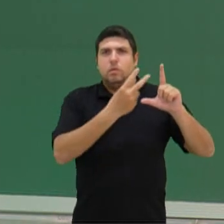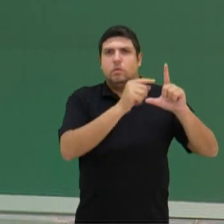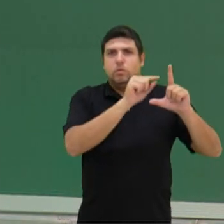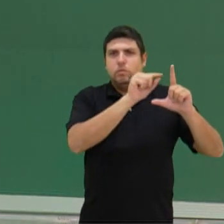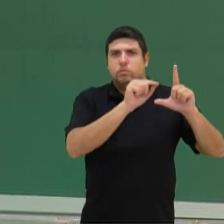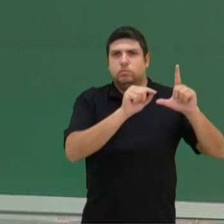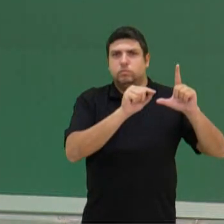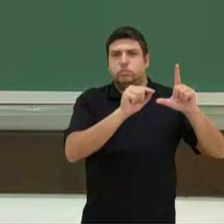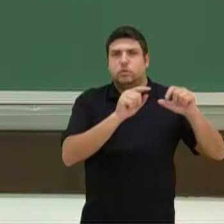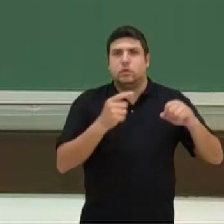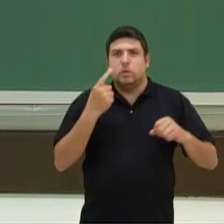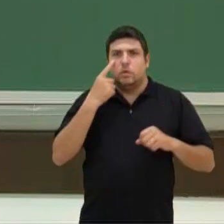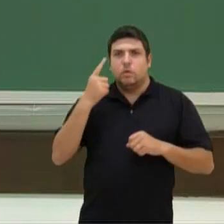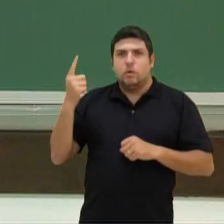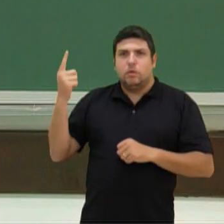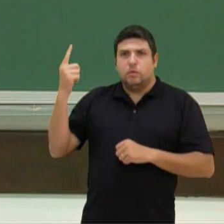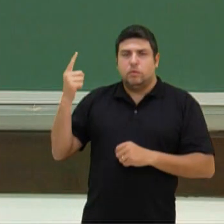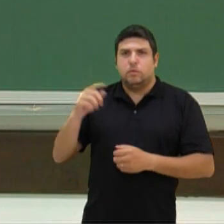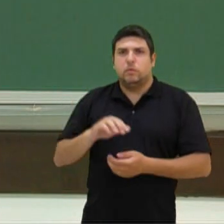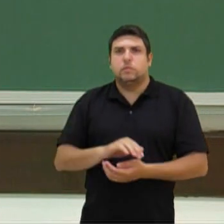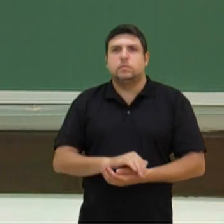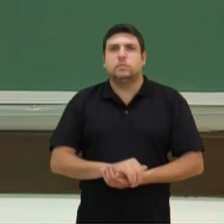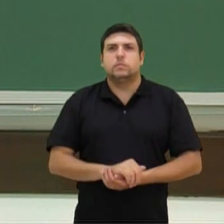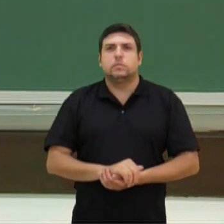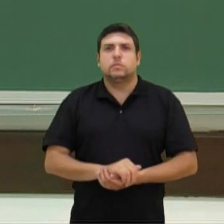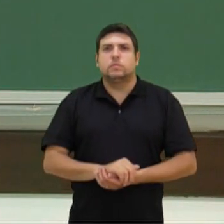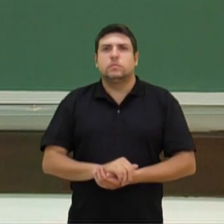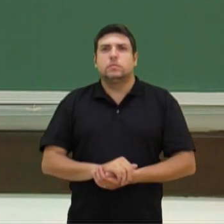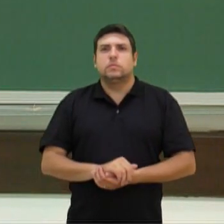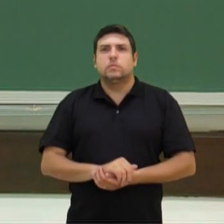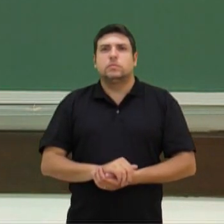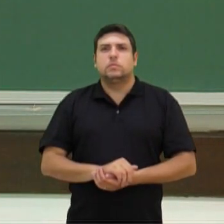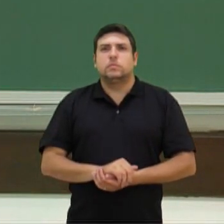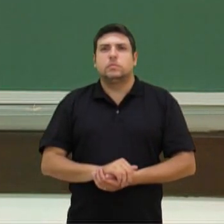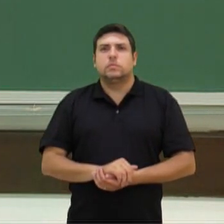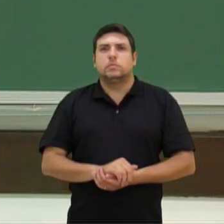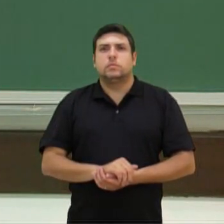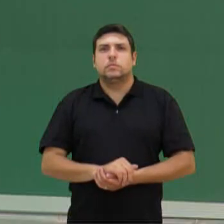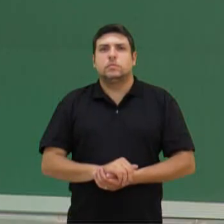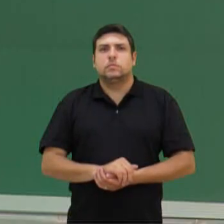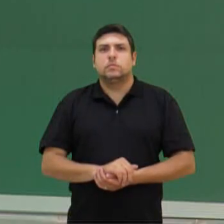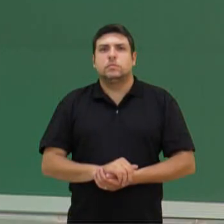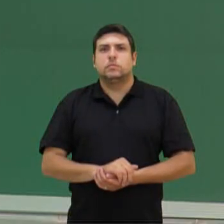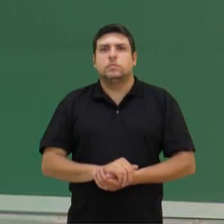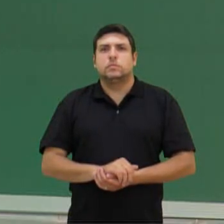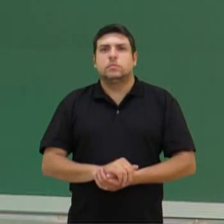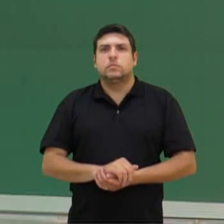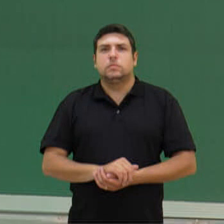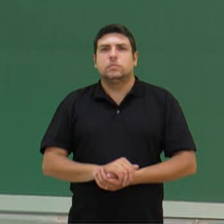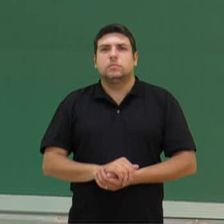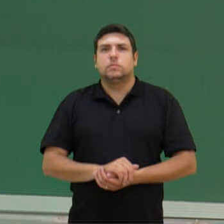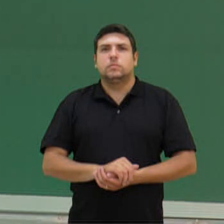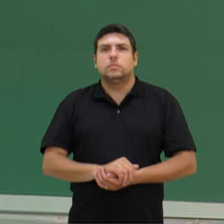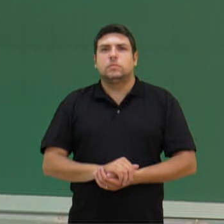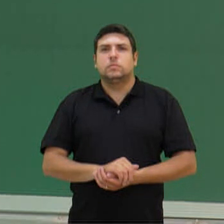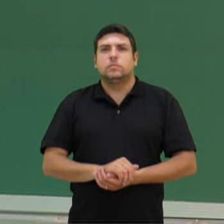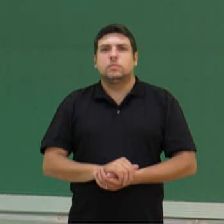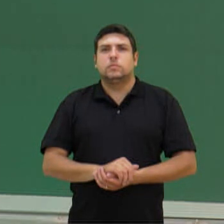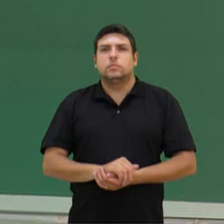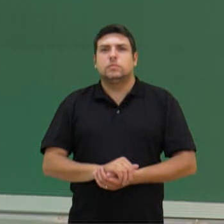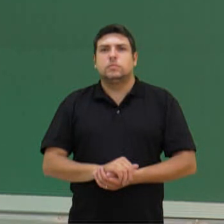C, 5 e 2, 5 e 2. E o D, 8 e 5.